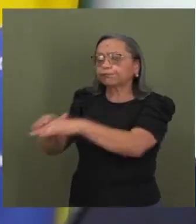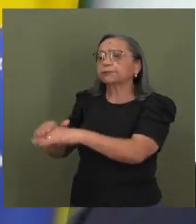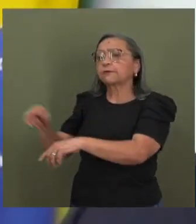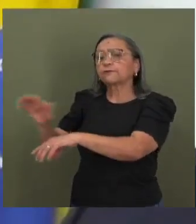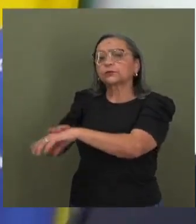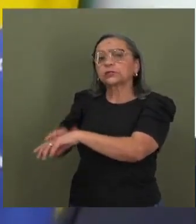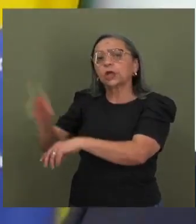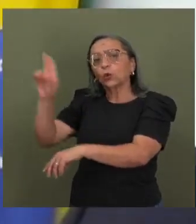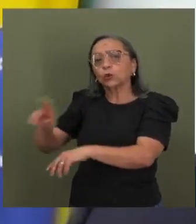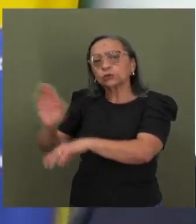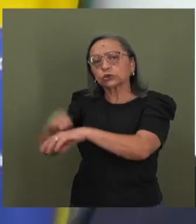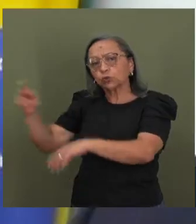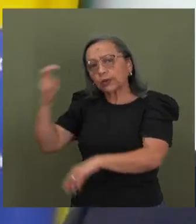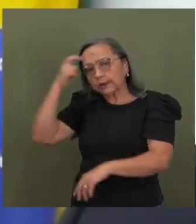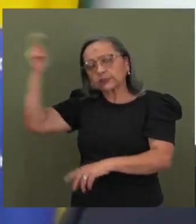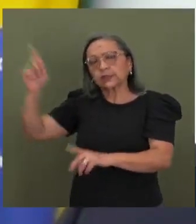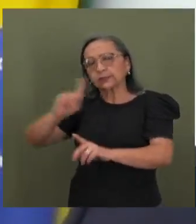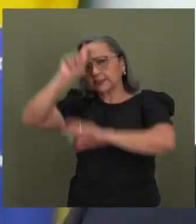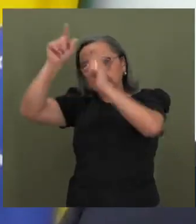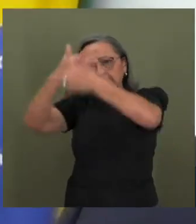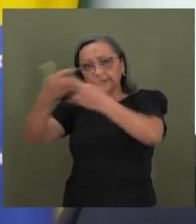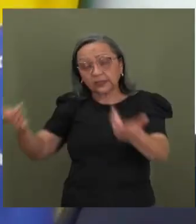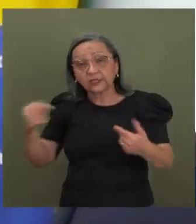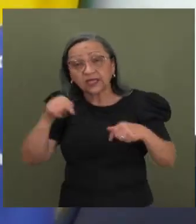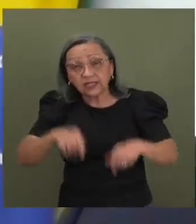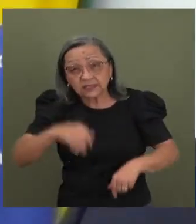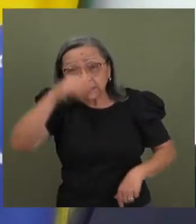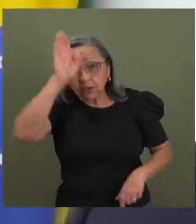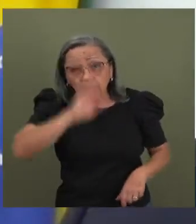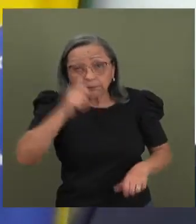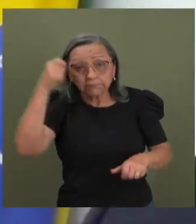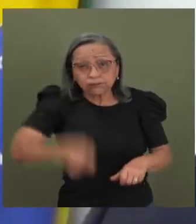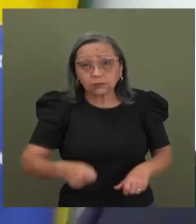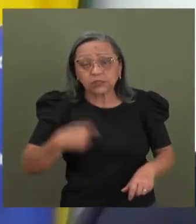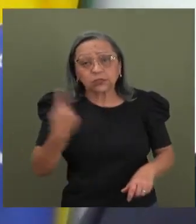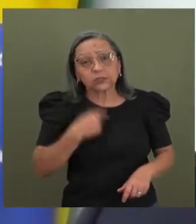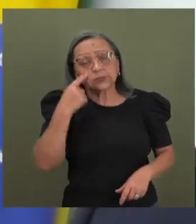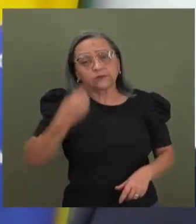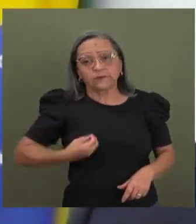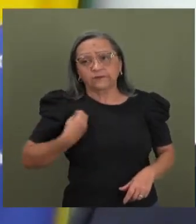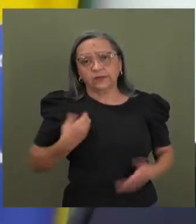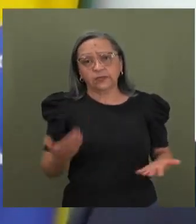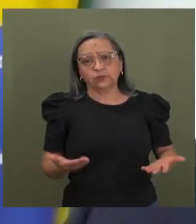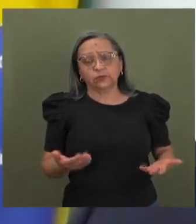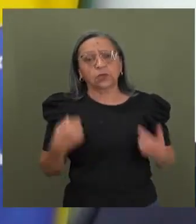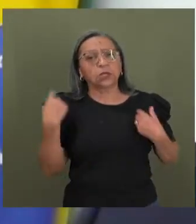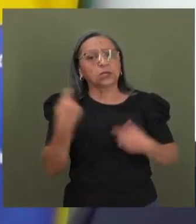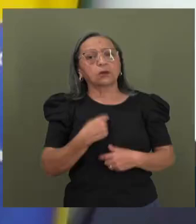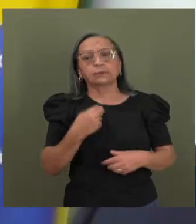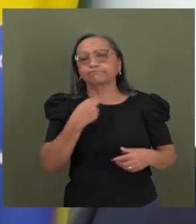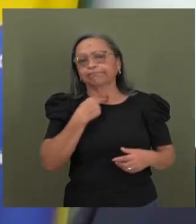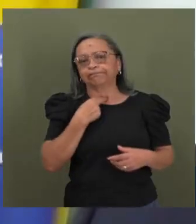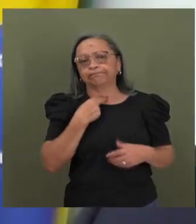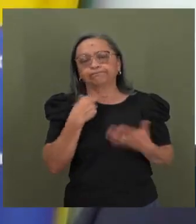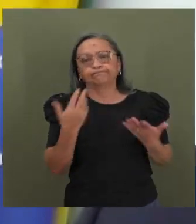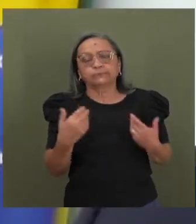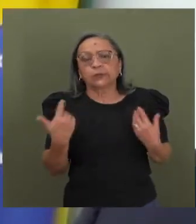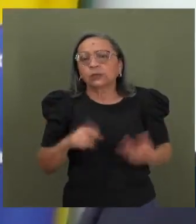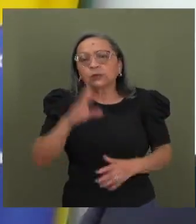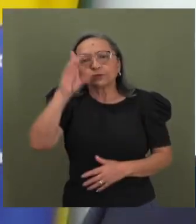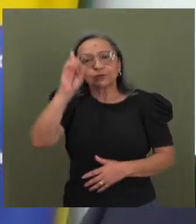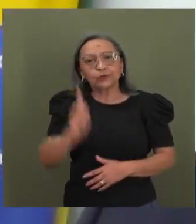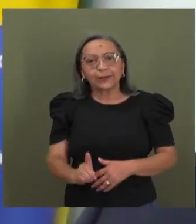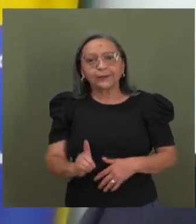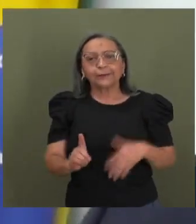a criatividade. Esse é o país da ditadura que a gente vive e nós não podemos, não temos o